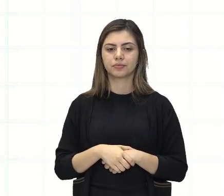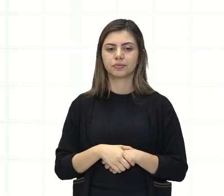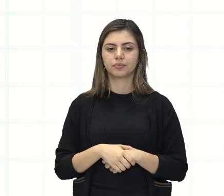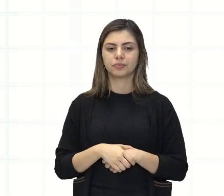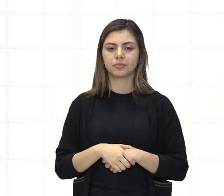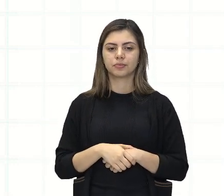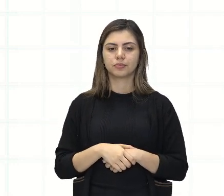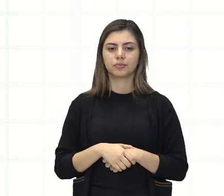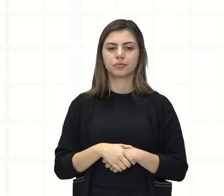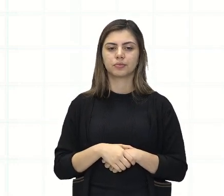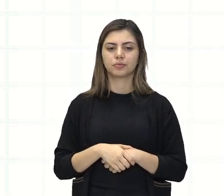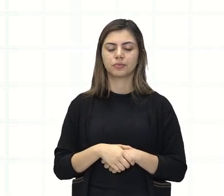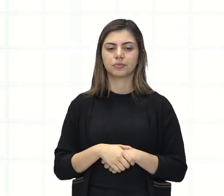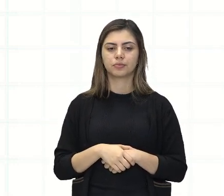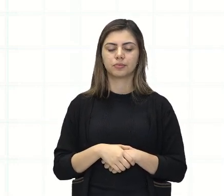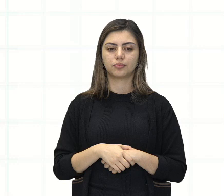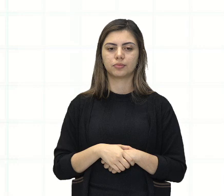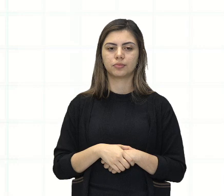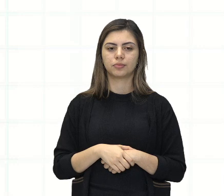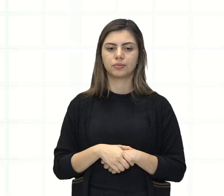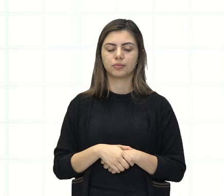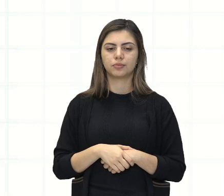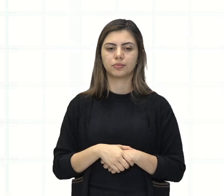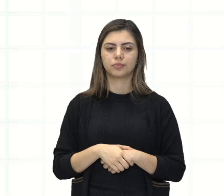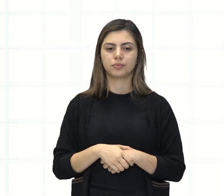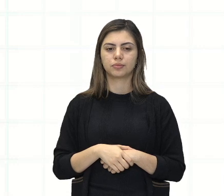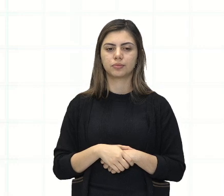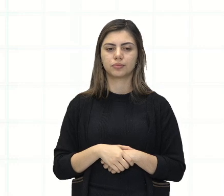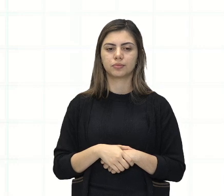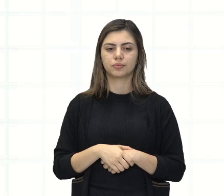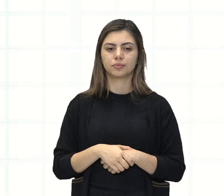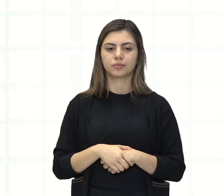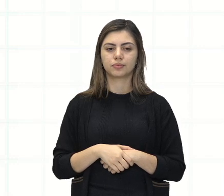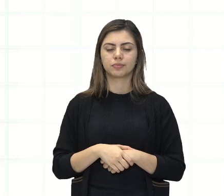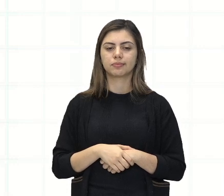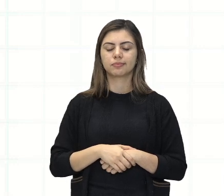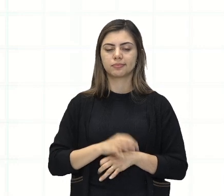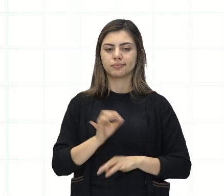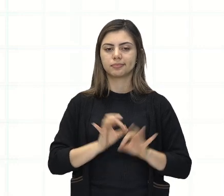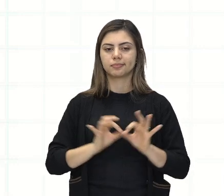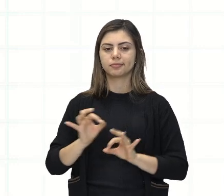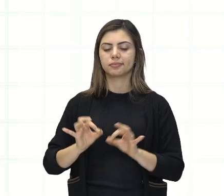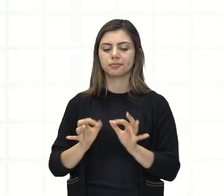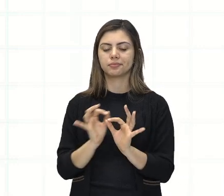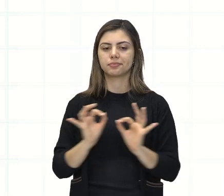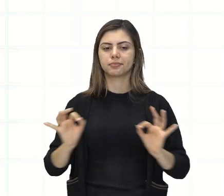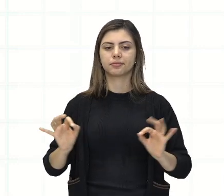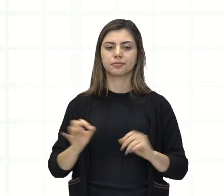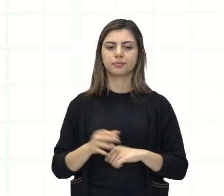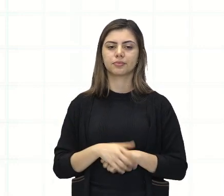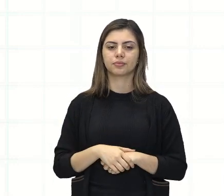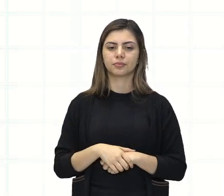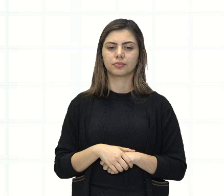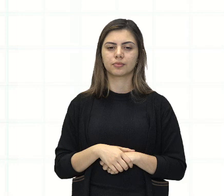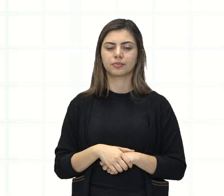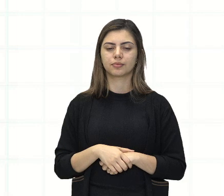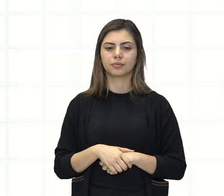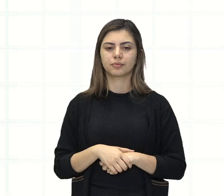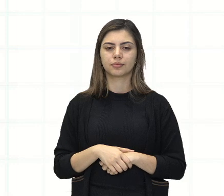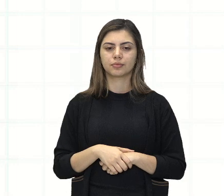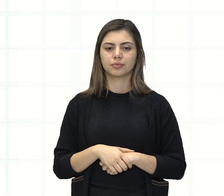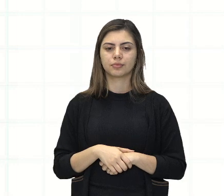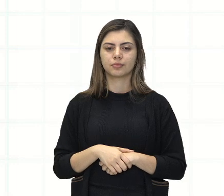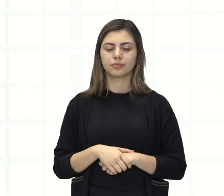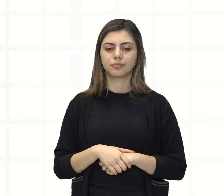Cadê? Os oitavos anos. Os oitavos